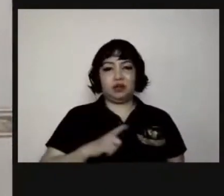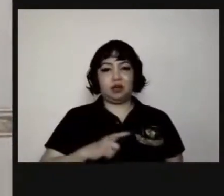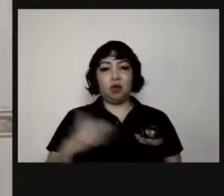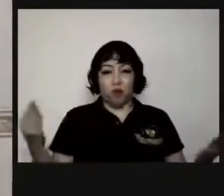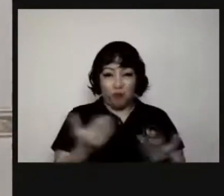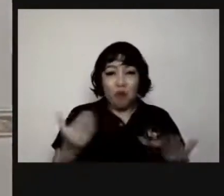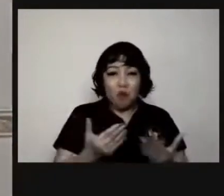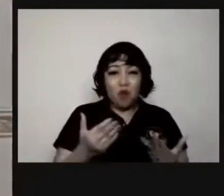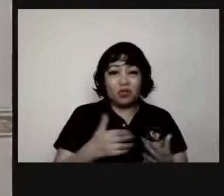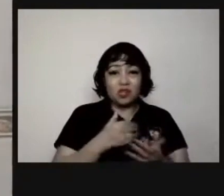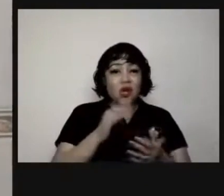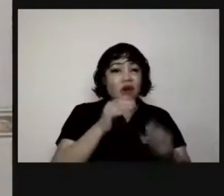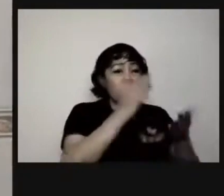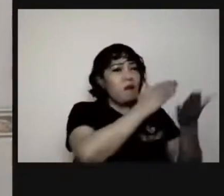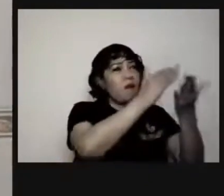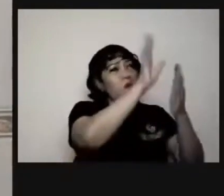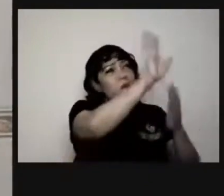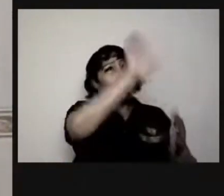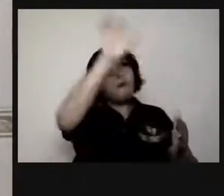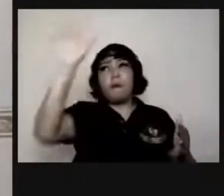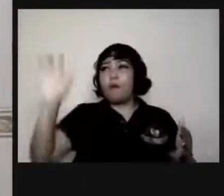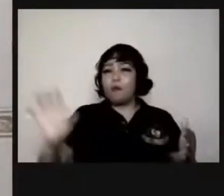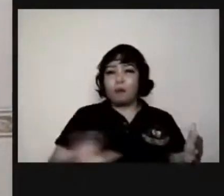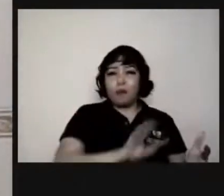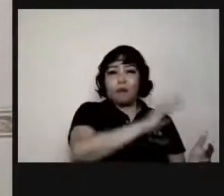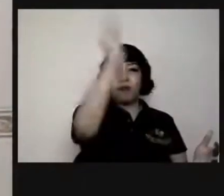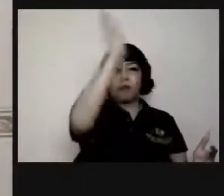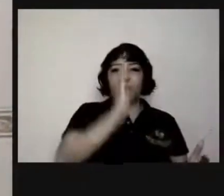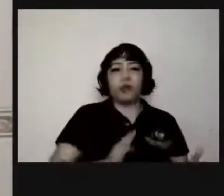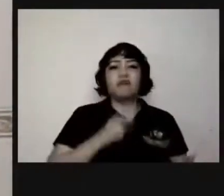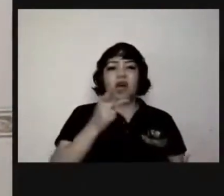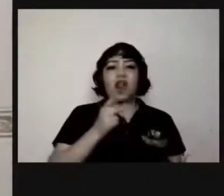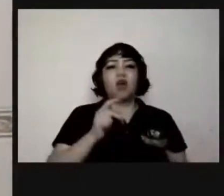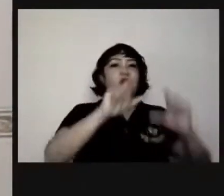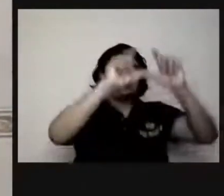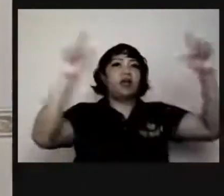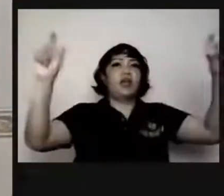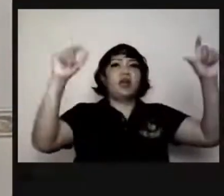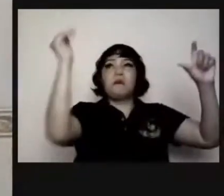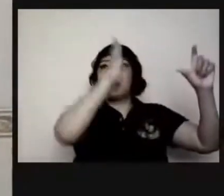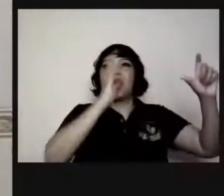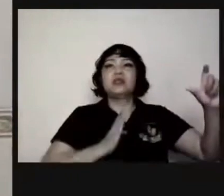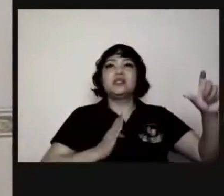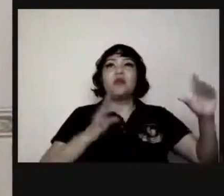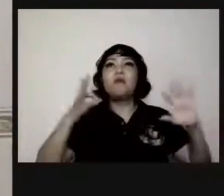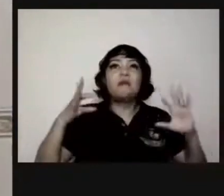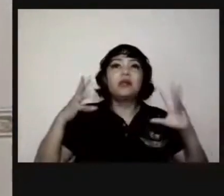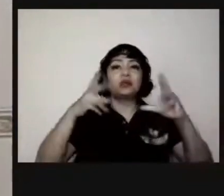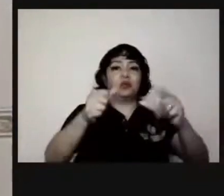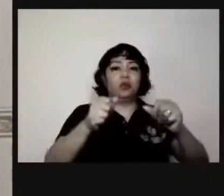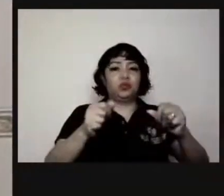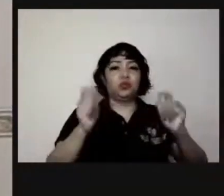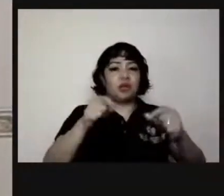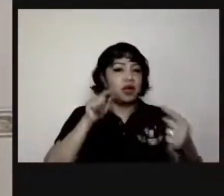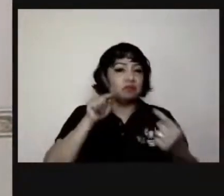esteja, são slogans como Brasil, um país para todos. E, diante disso, meu desejo é que assim